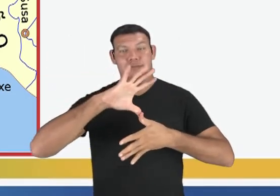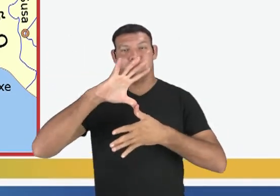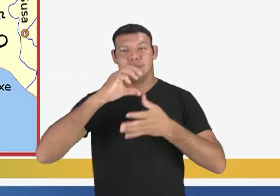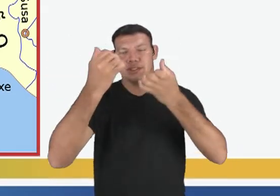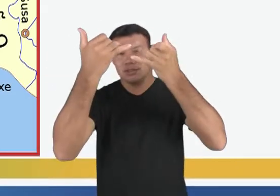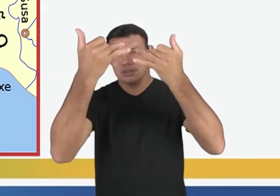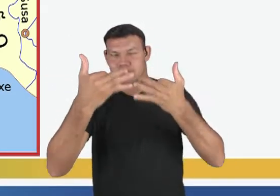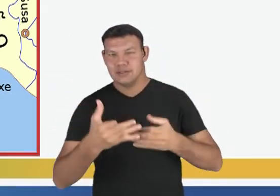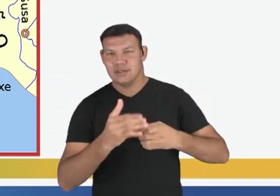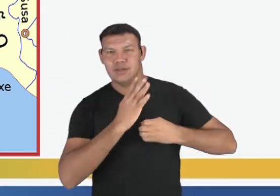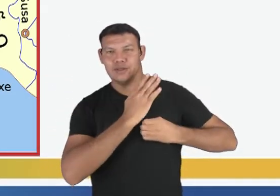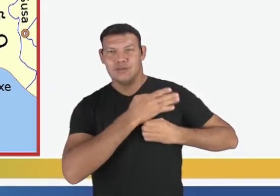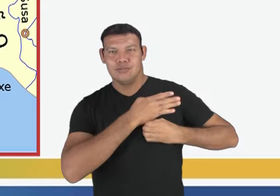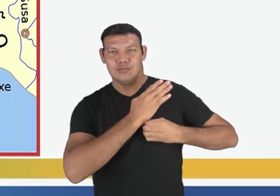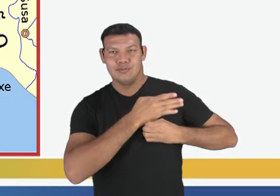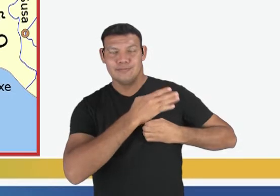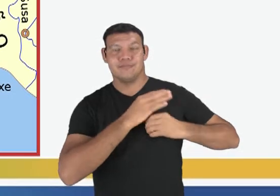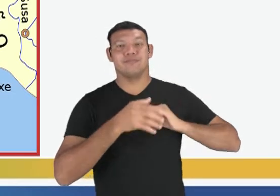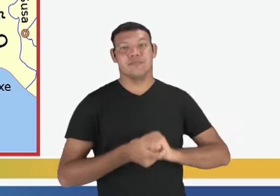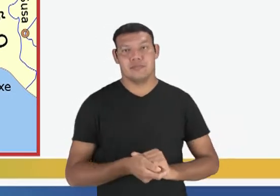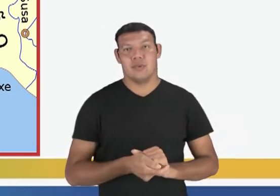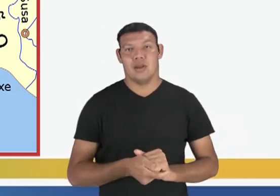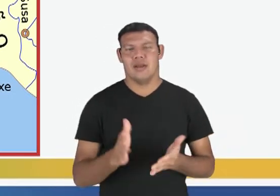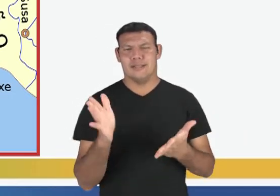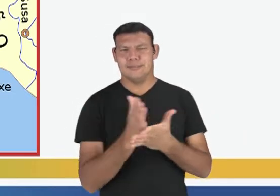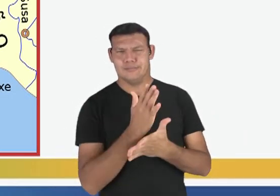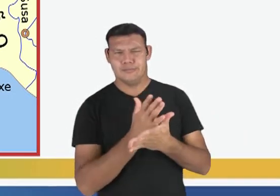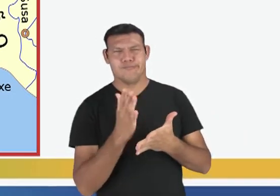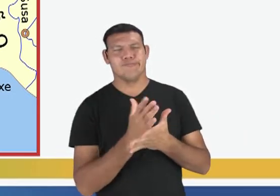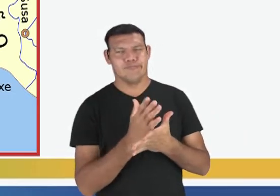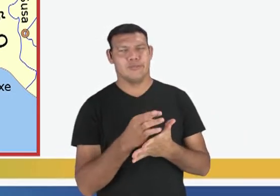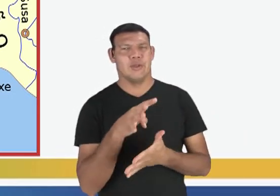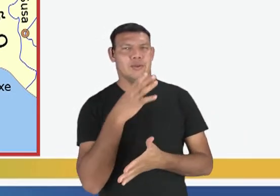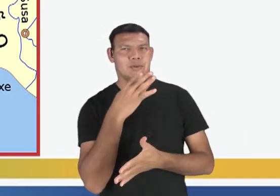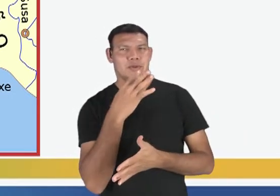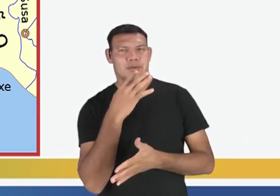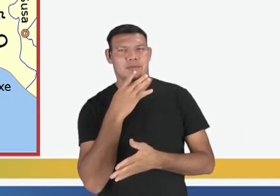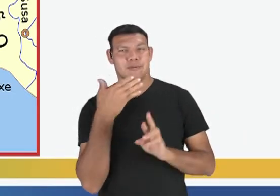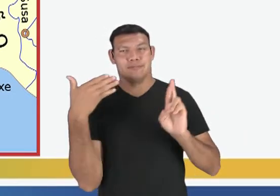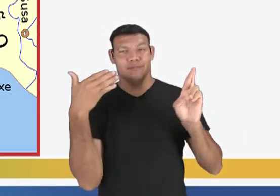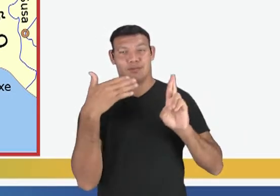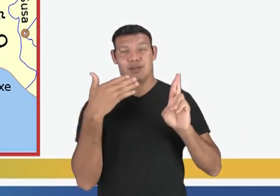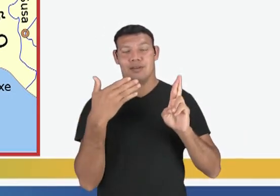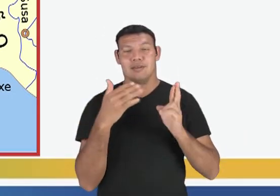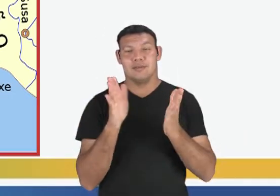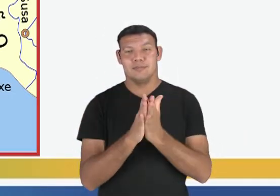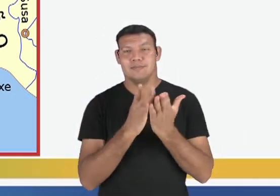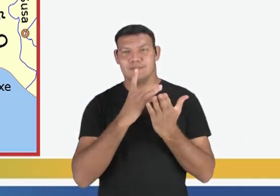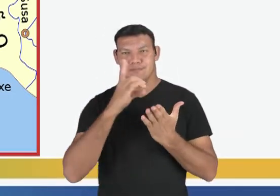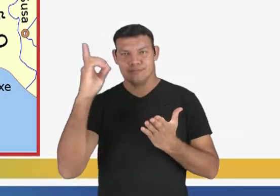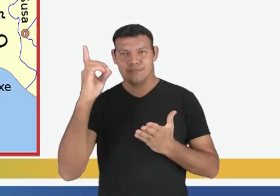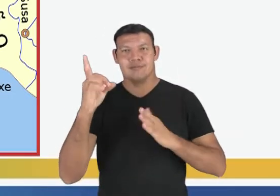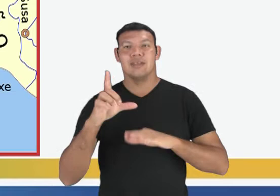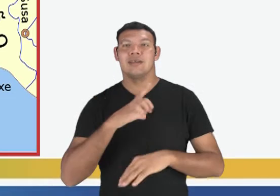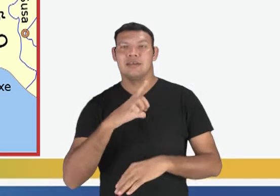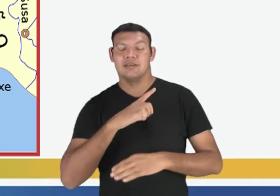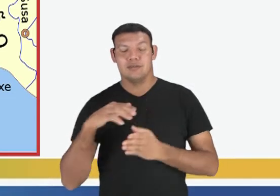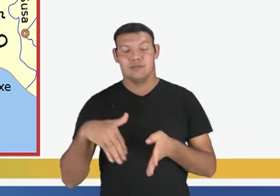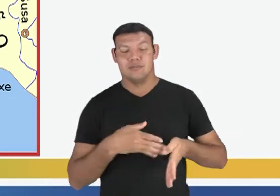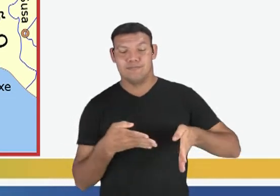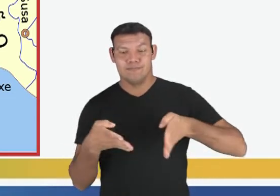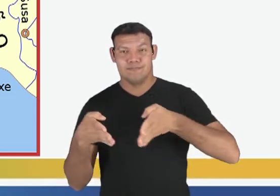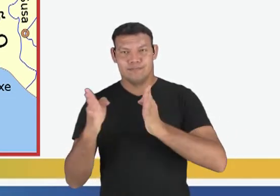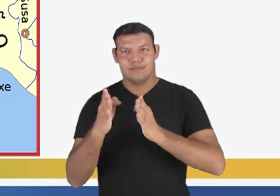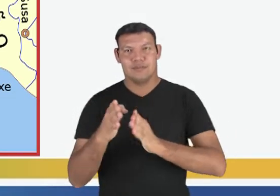Babilônia Antiga. Algumas pessoas conhecem esse nome, essa referência bíblica antiga. E aí tem o rio Tigres